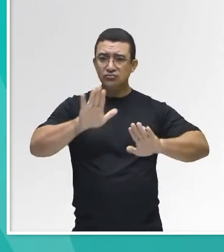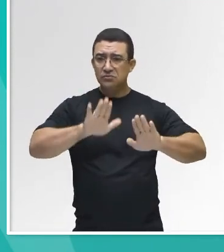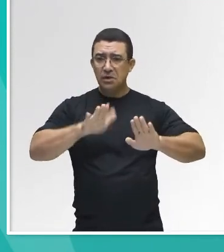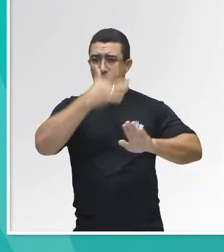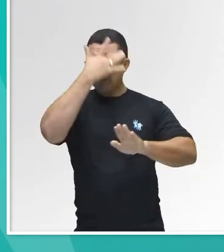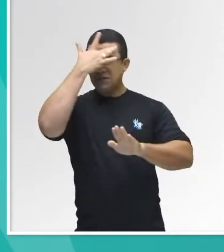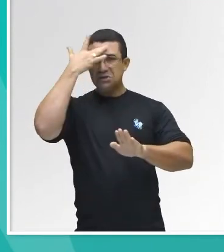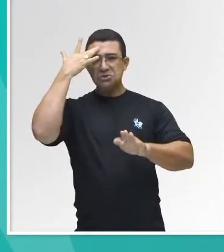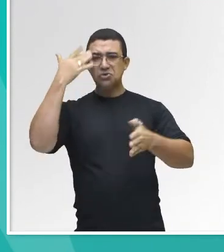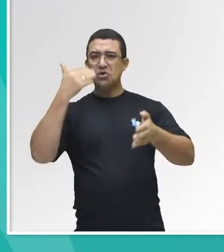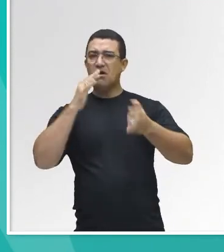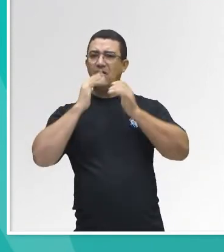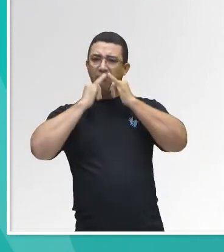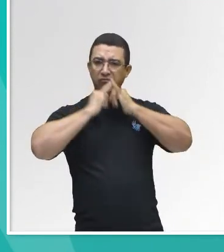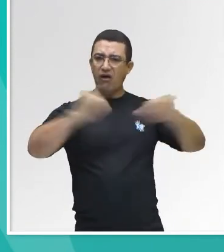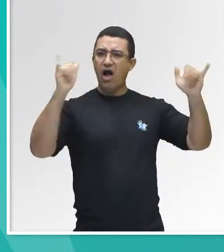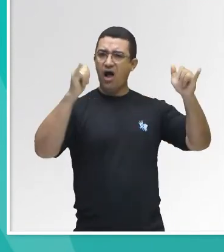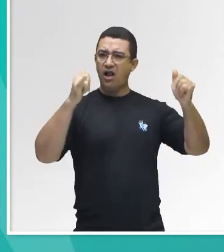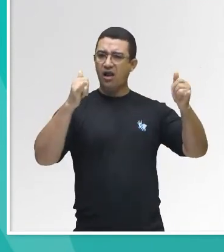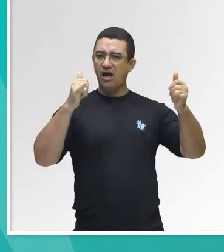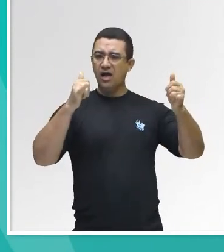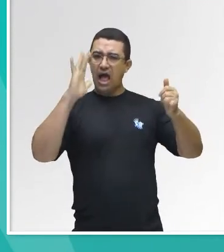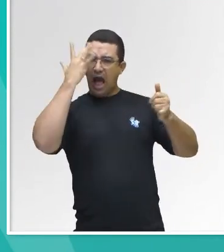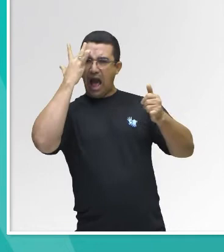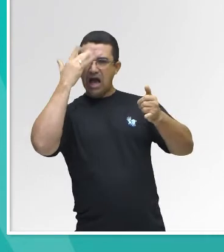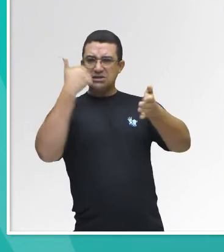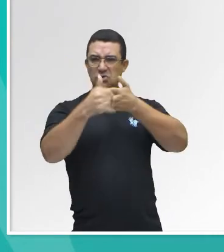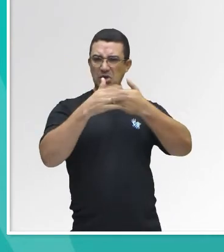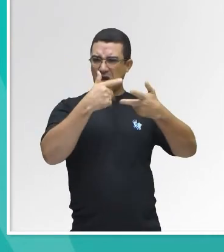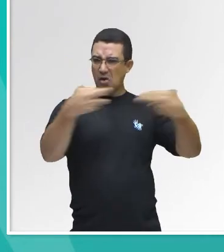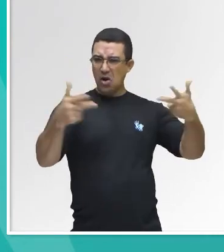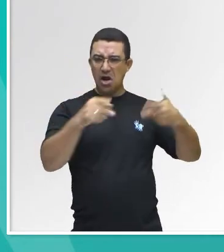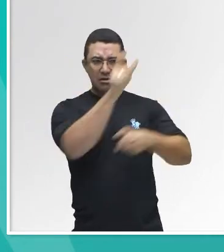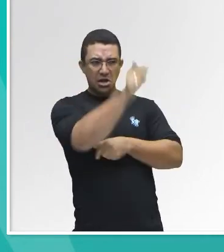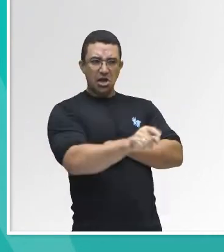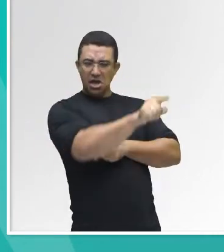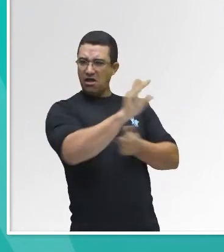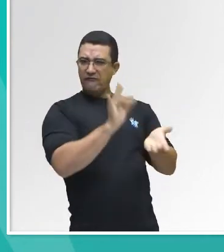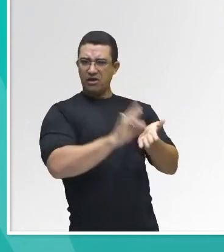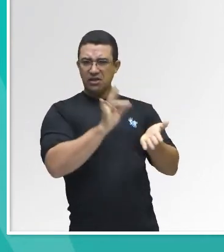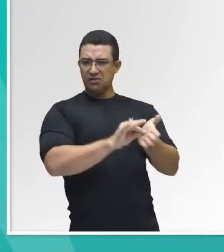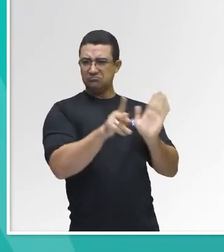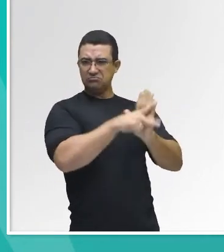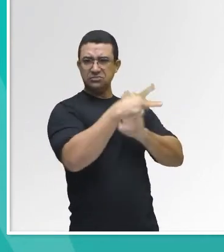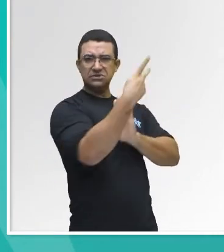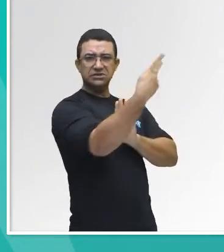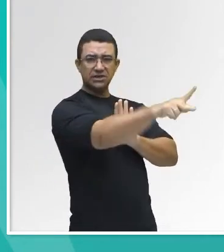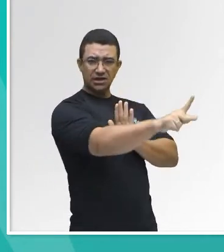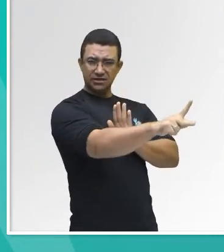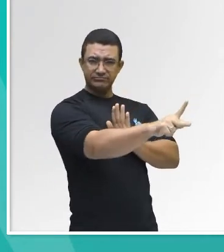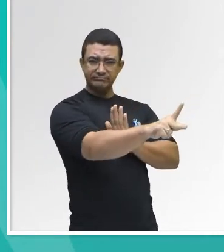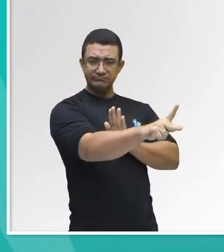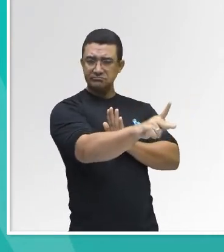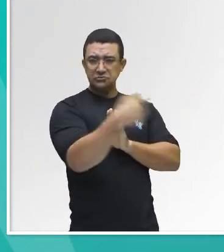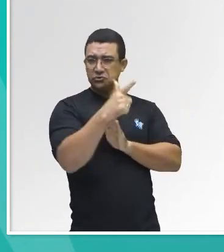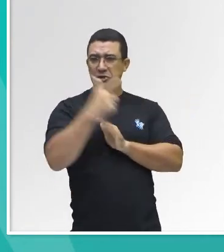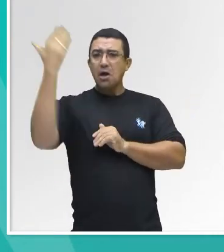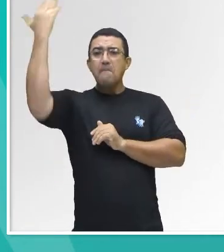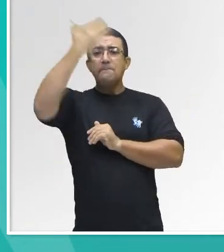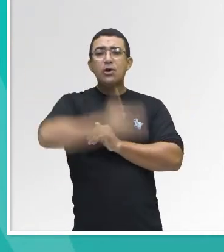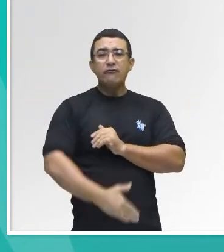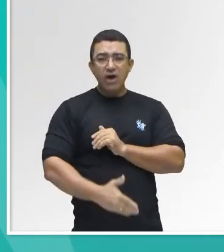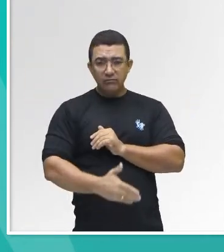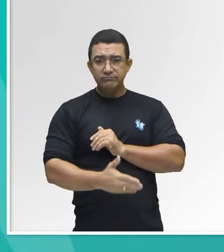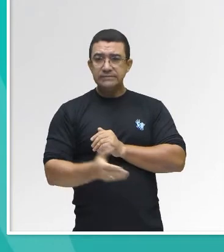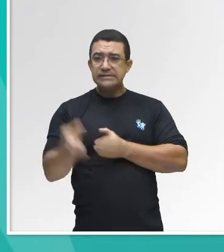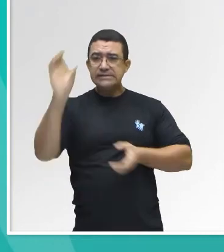aí qualquer coisa, se achando que é uma verdade sua e que é válida, tudo bem? Não tem comprovação científica